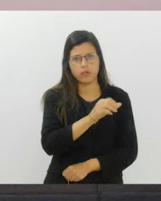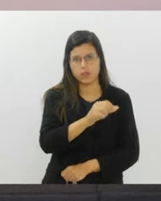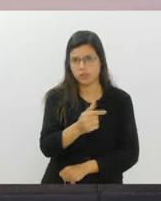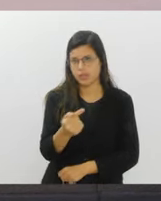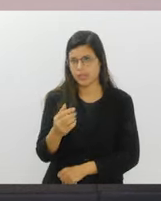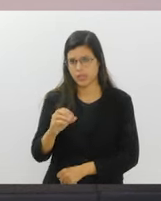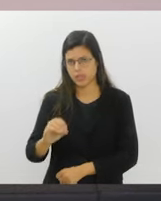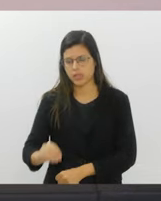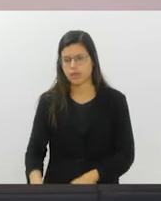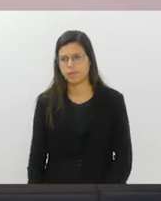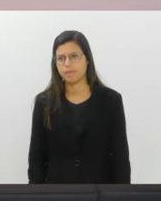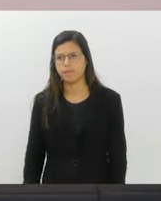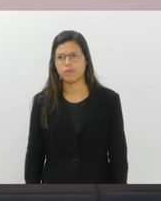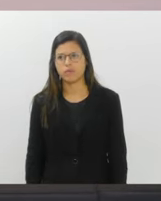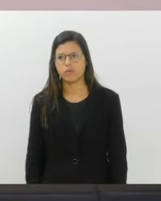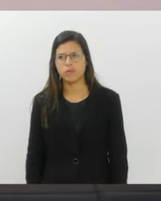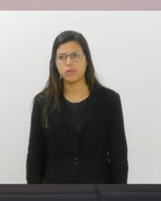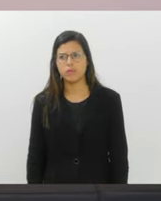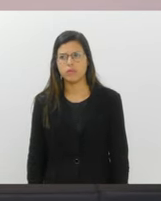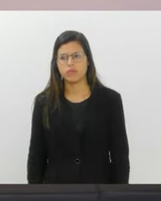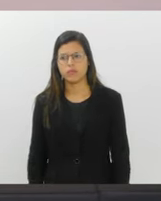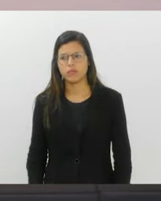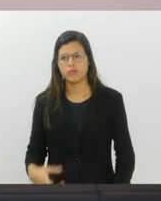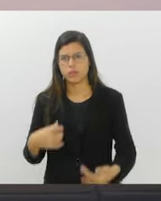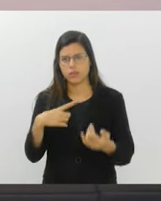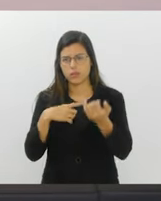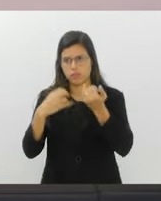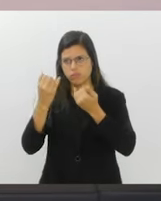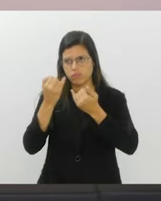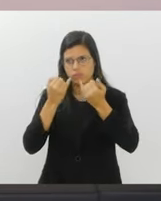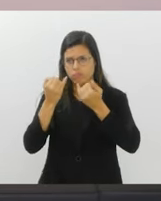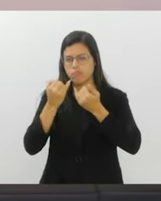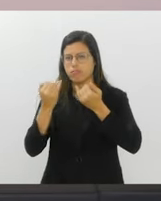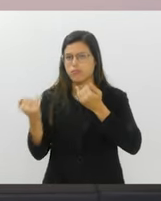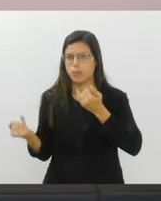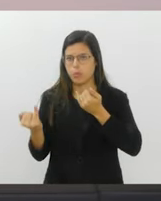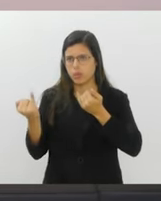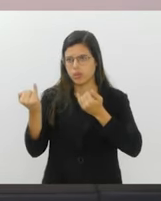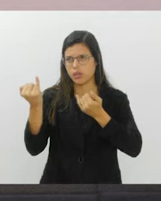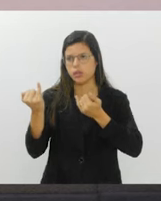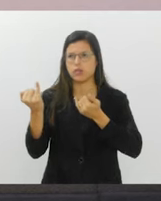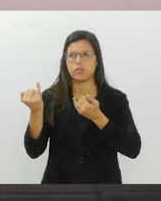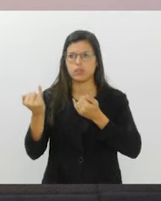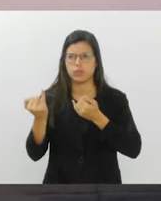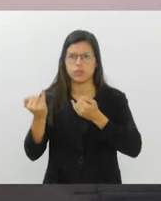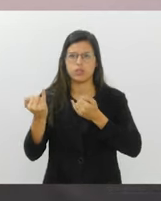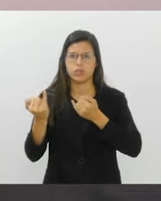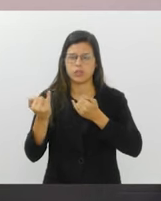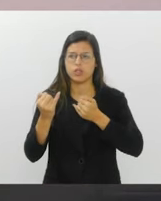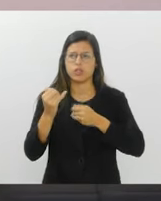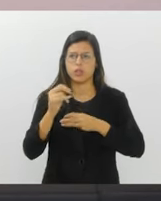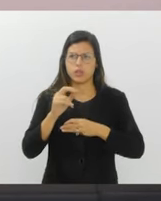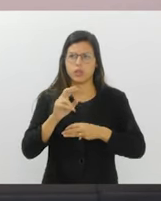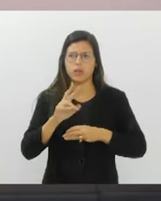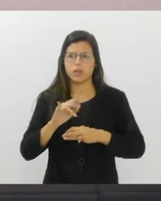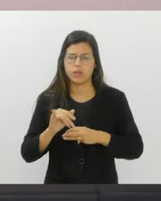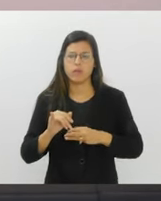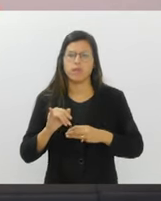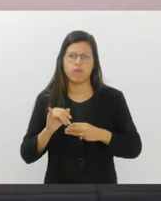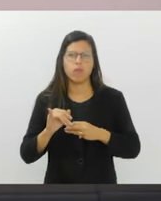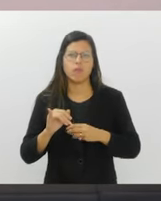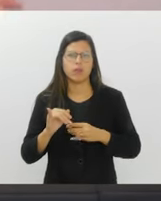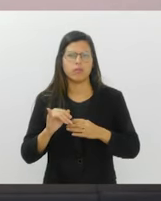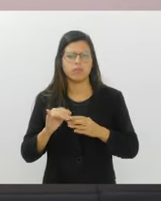Então, o senhor traz informações valiosas que, evidentemente, vai fazer com que a Comissão